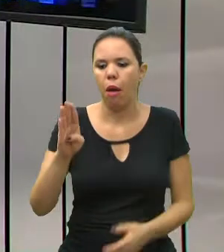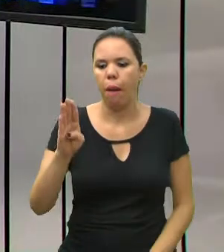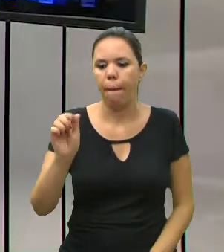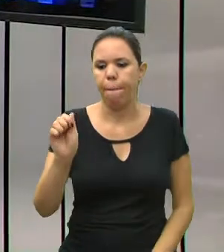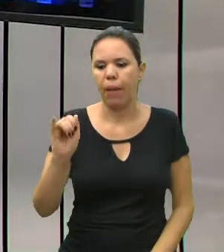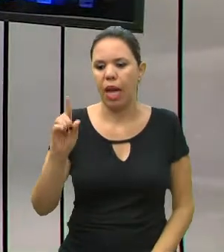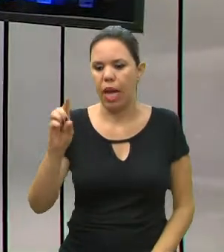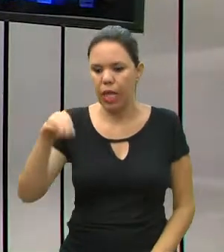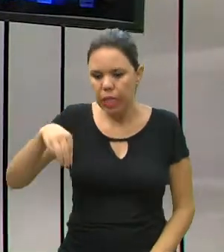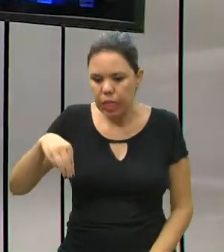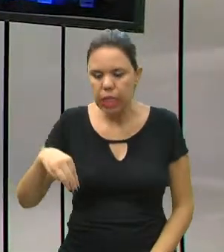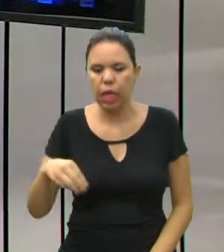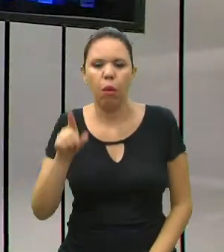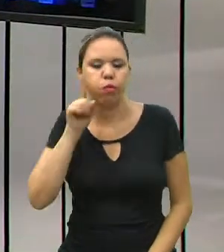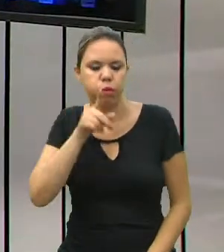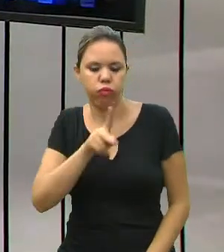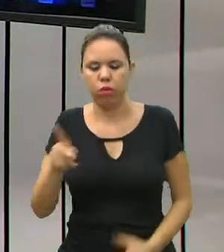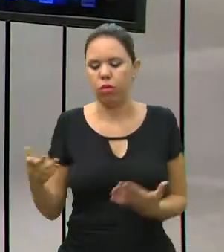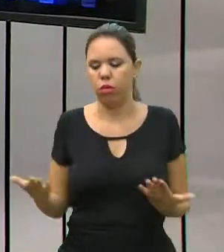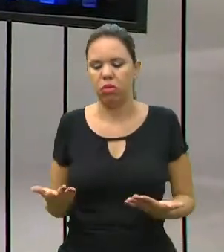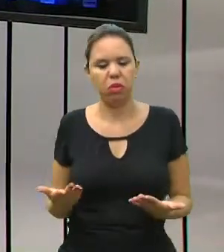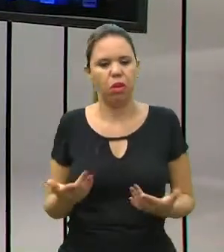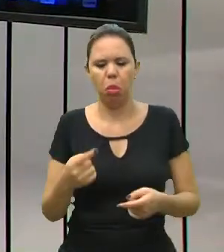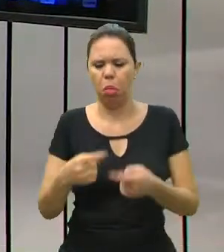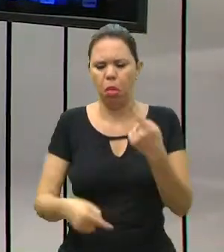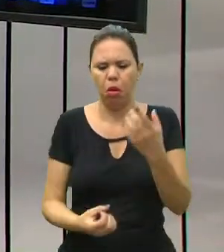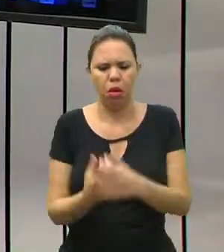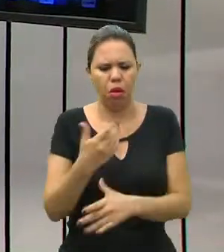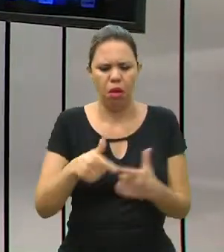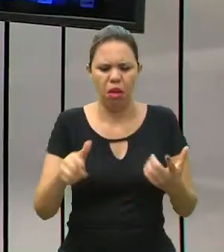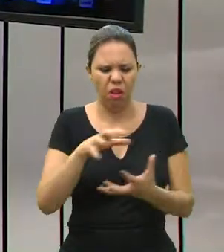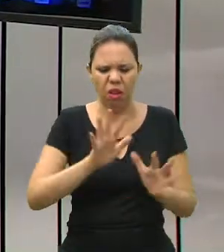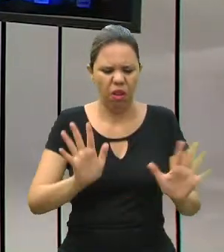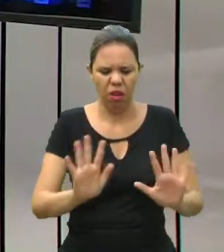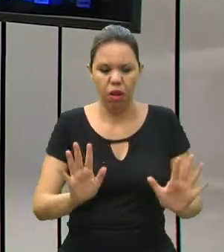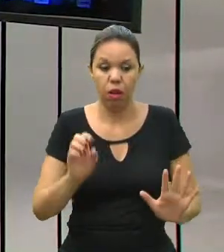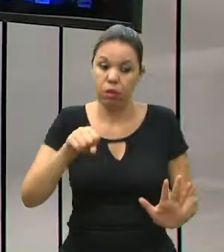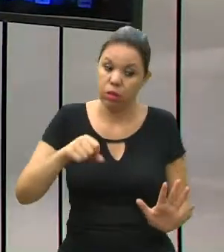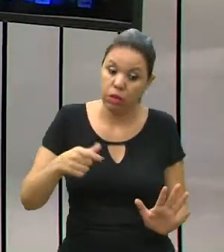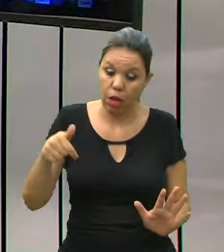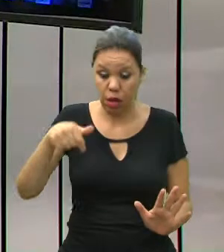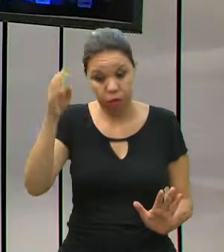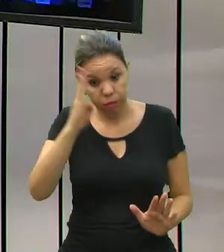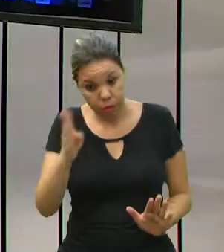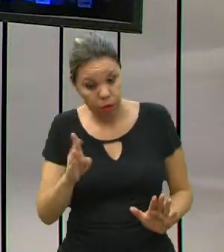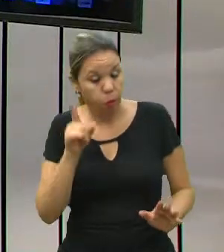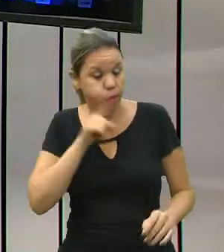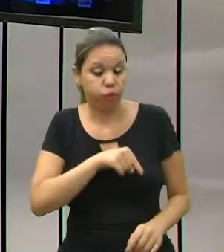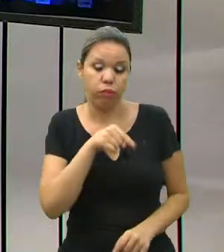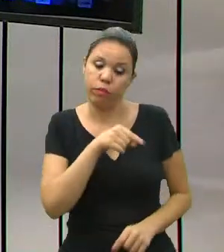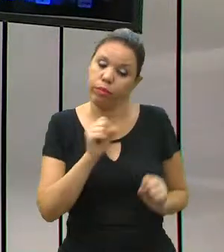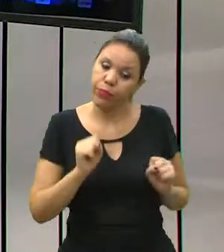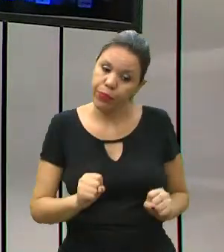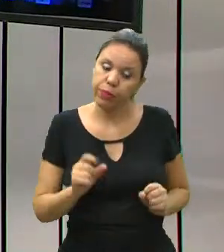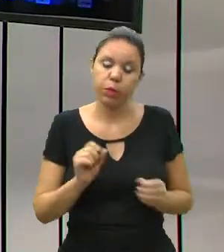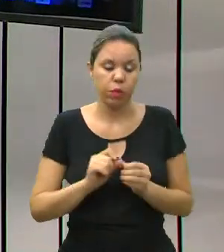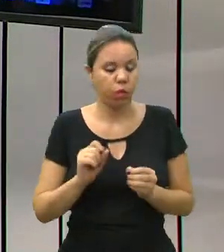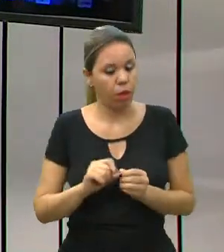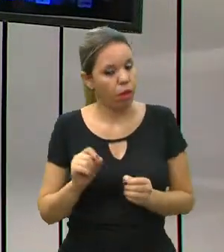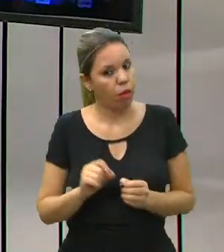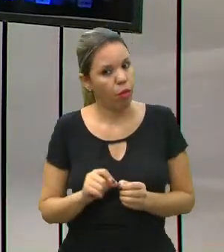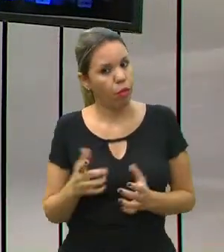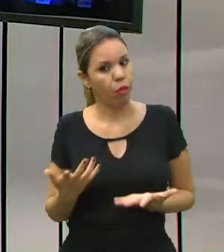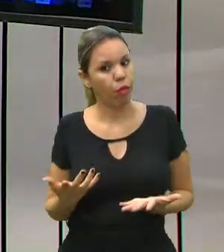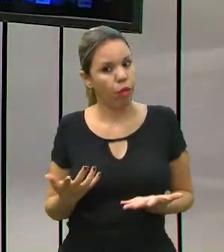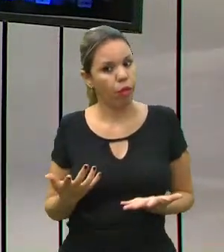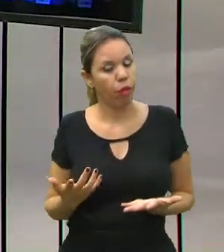Biden não causaria uma relação tão hostil assim, e sim que entre o Brasil e os Estados Unidos